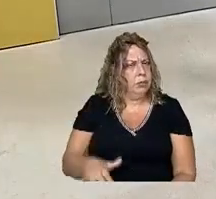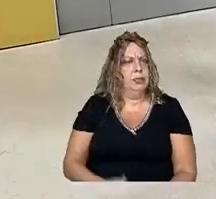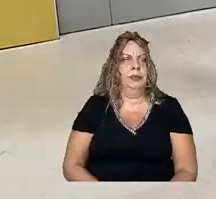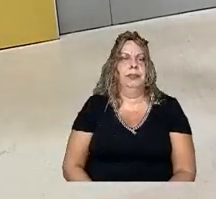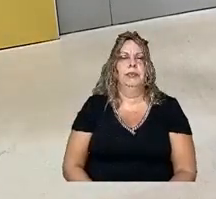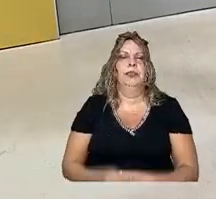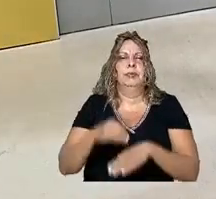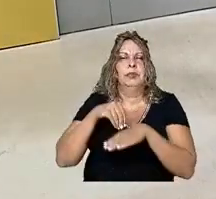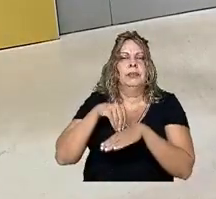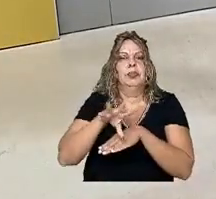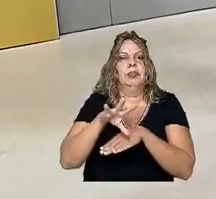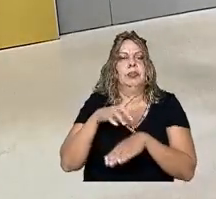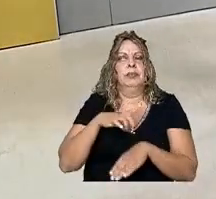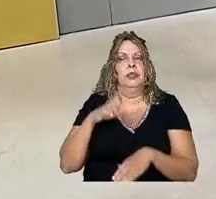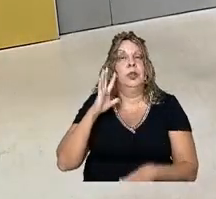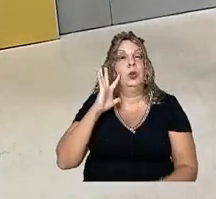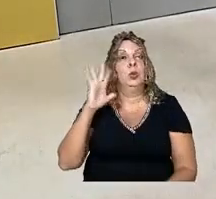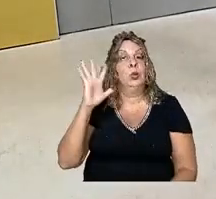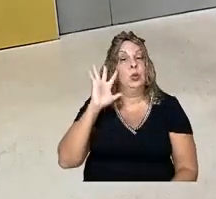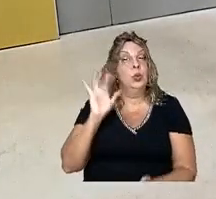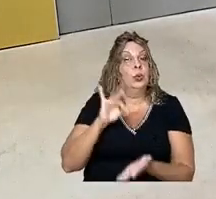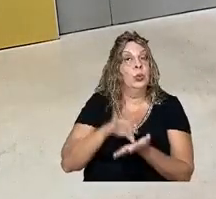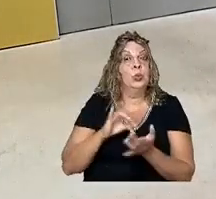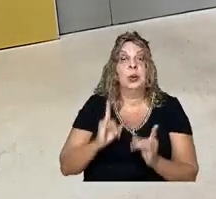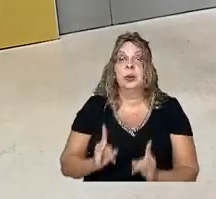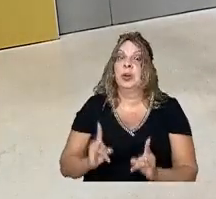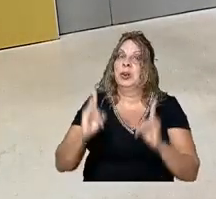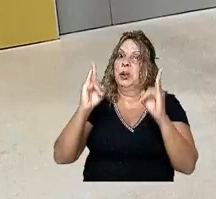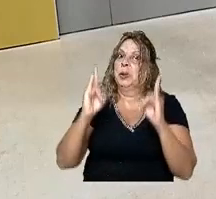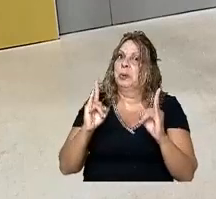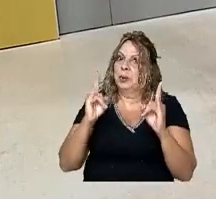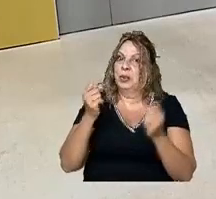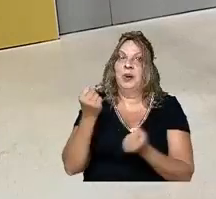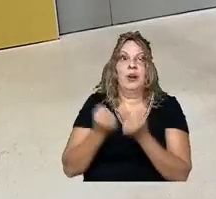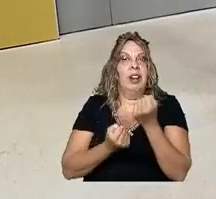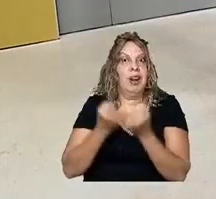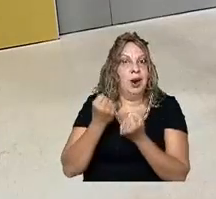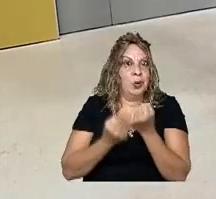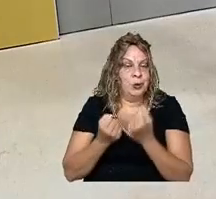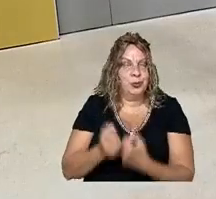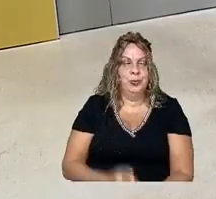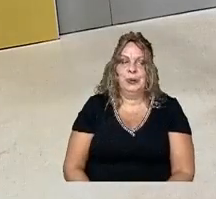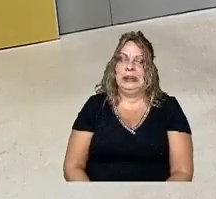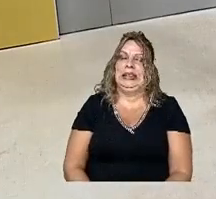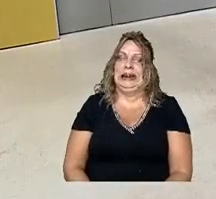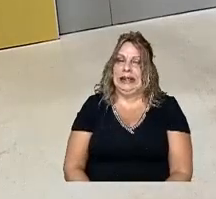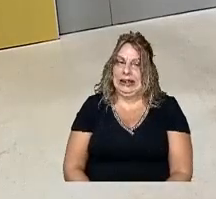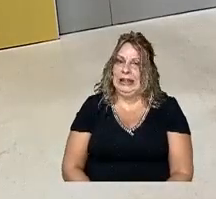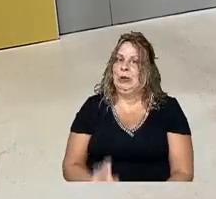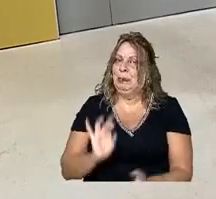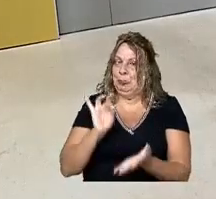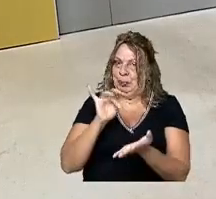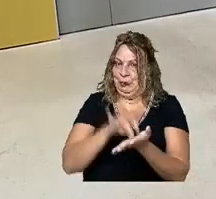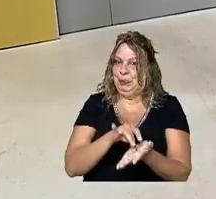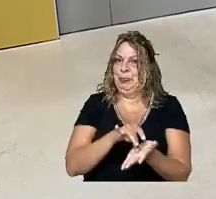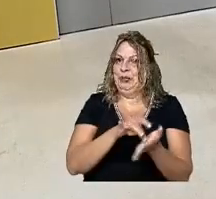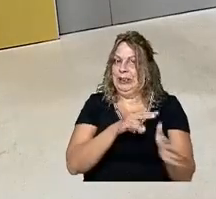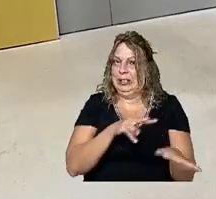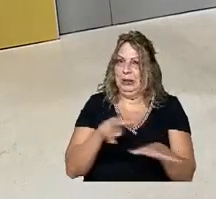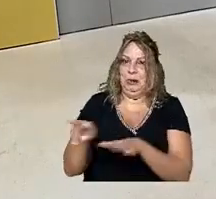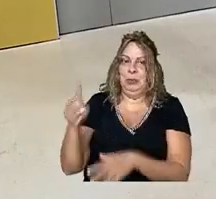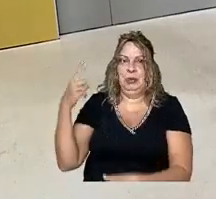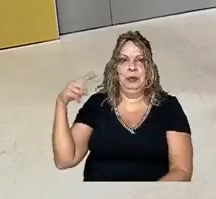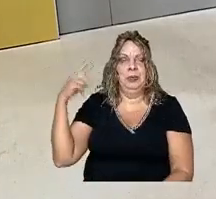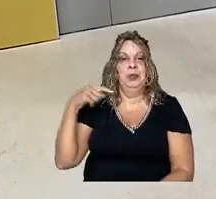lembra agora para você que o sonho de um apartamento próprio com um carro na garagem, esse sonho foi realizado semana passada.